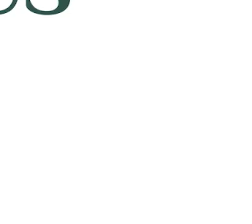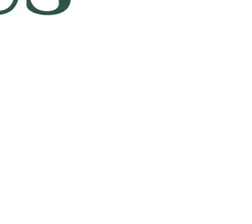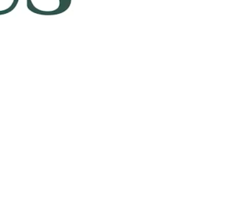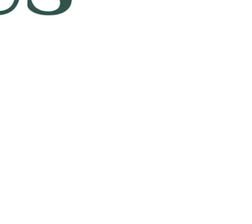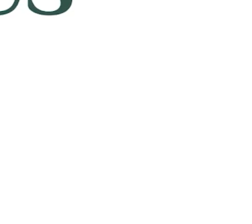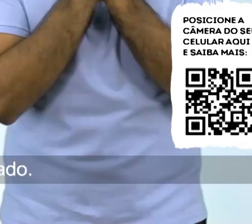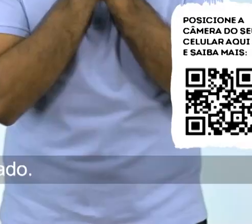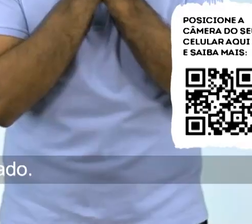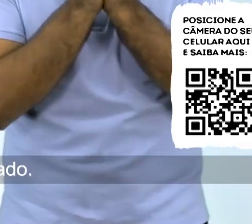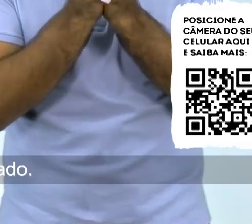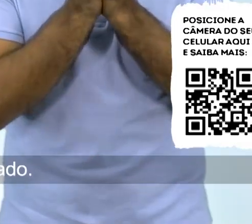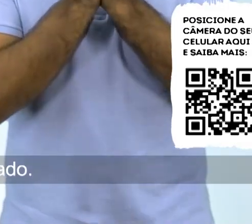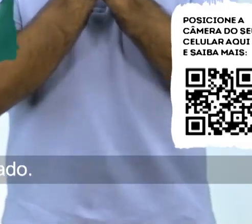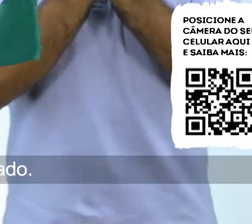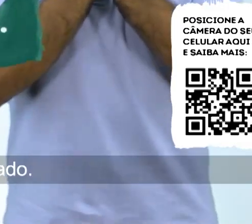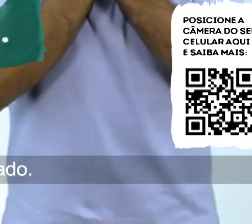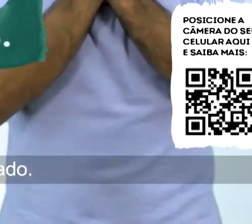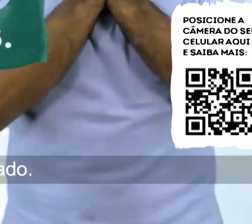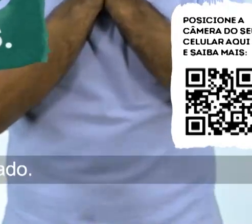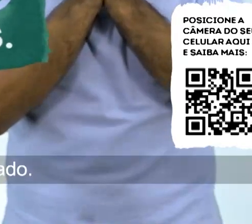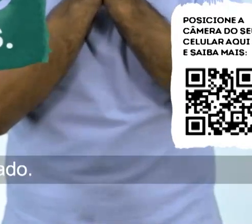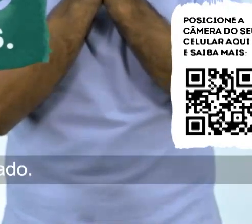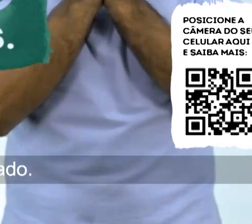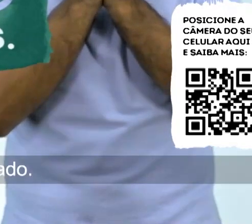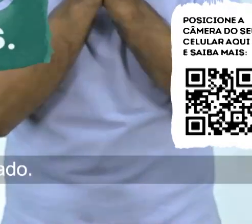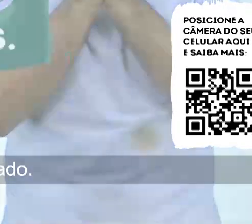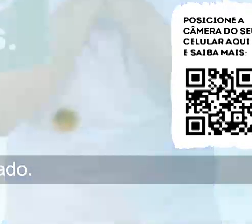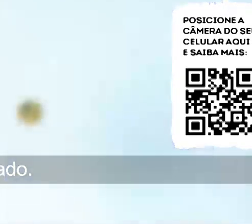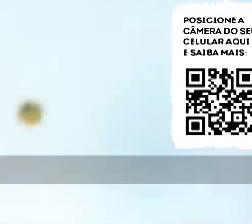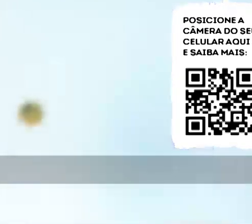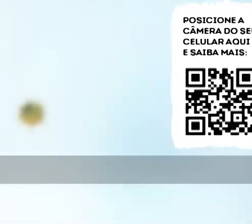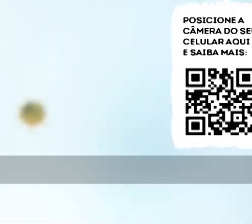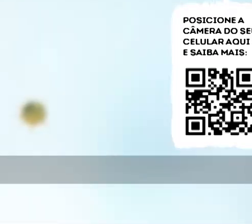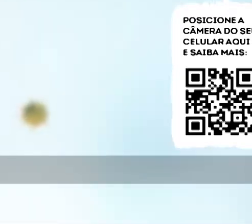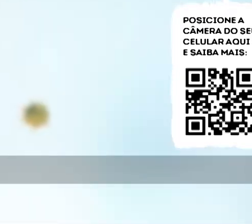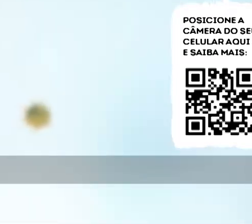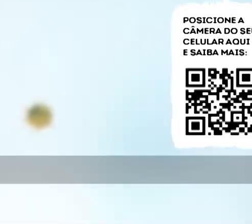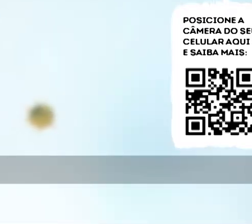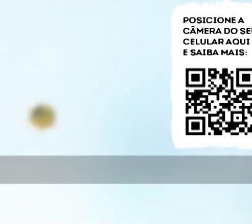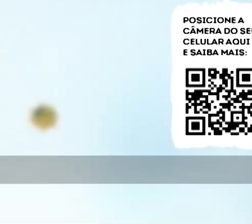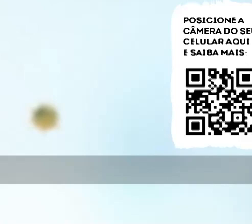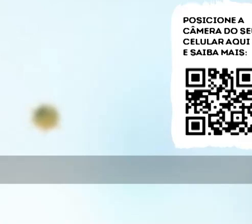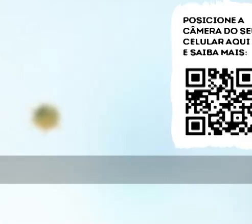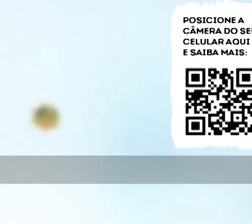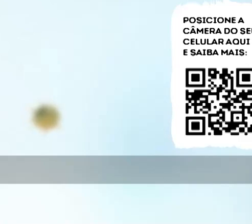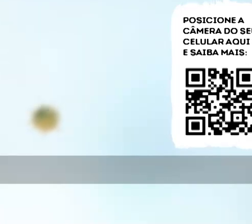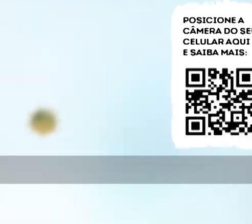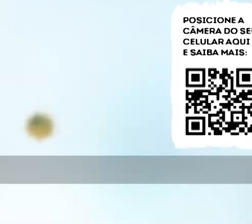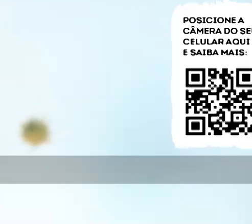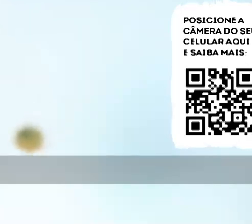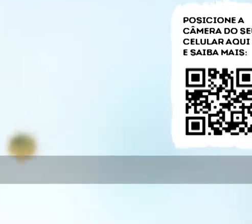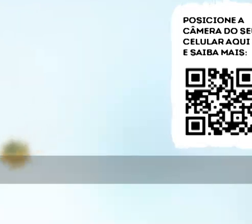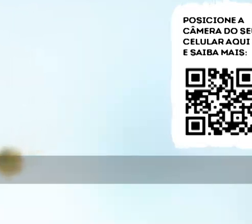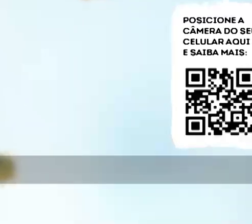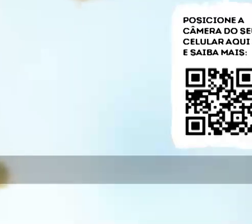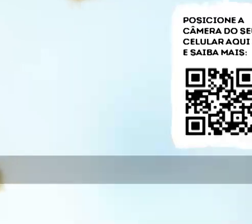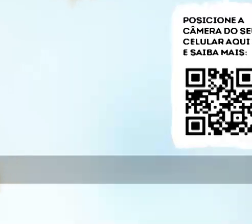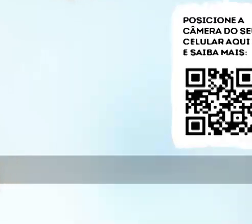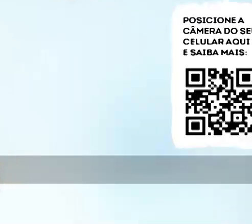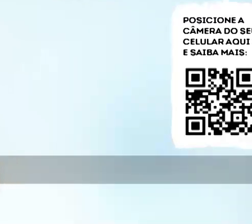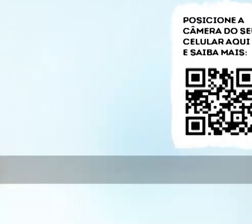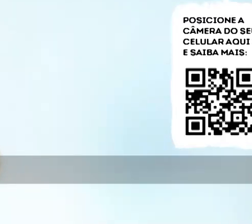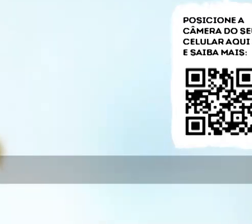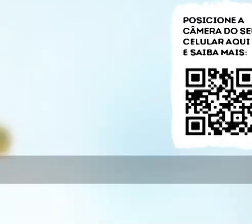Prefeitura de Manaus. Chegou a hora do cuidado com a saúde ser redobrado. Ao combater o novo coronavírus, você também